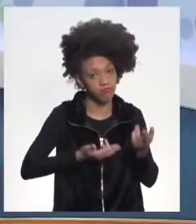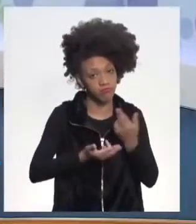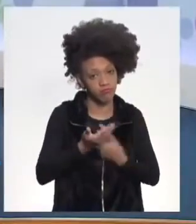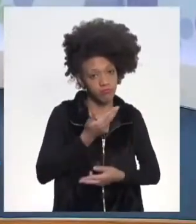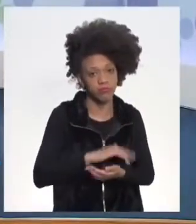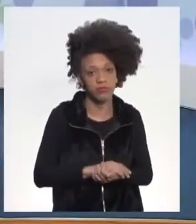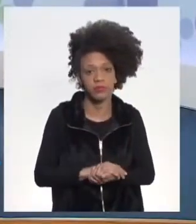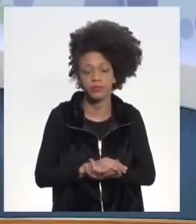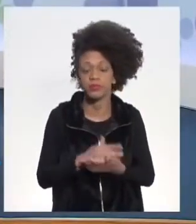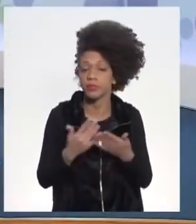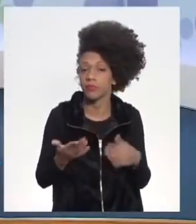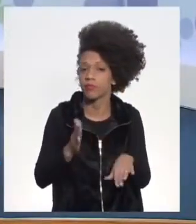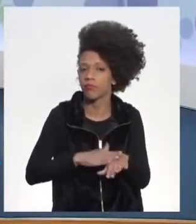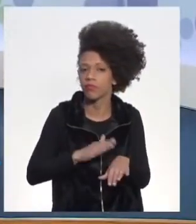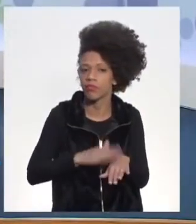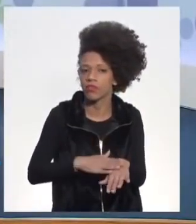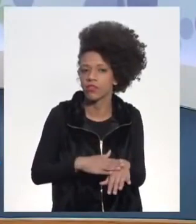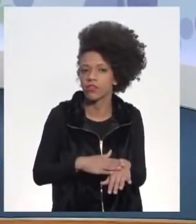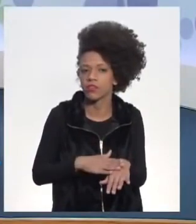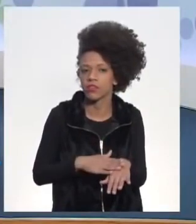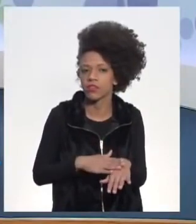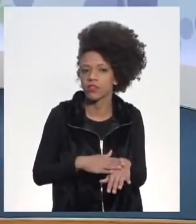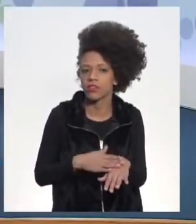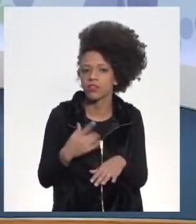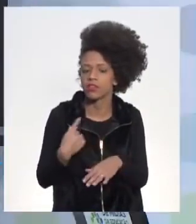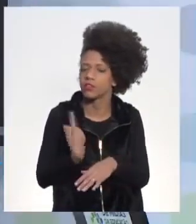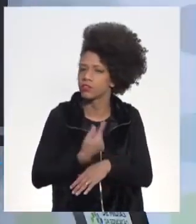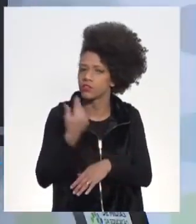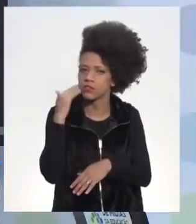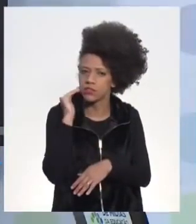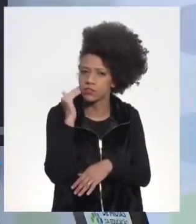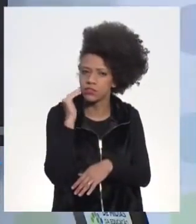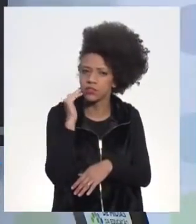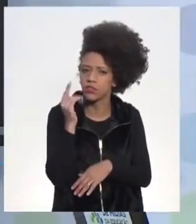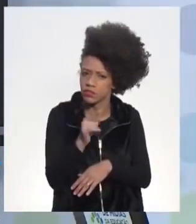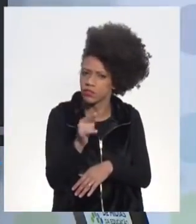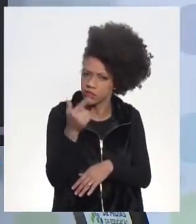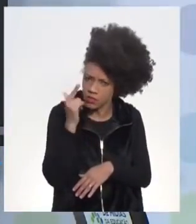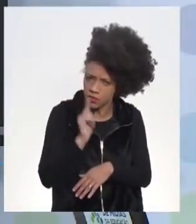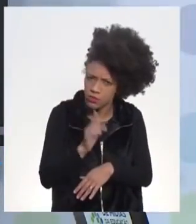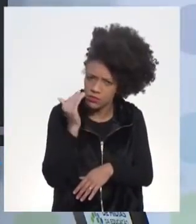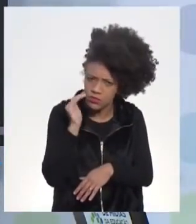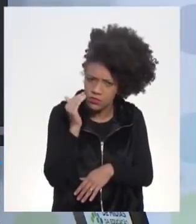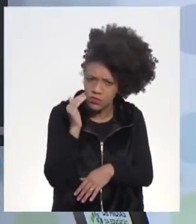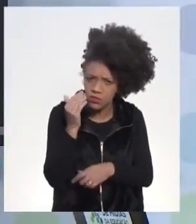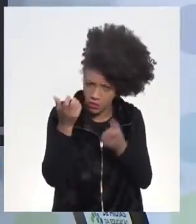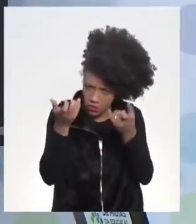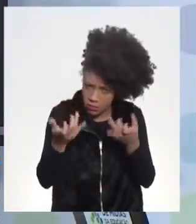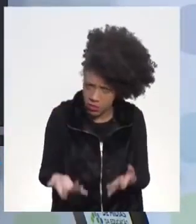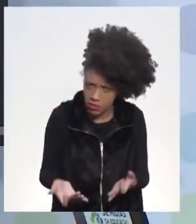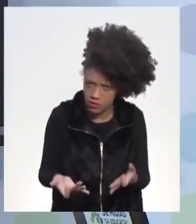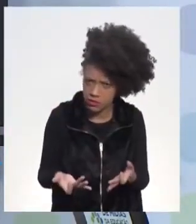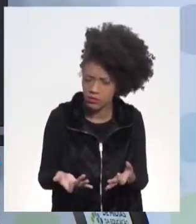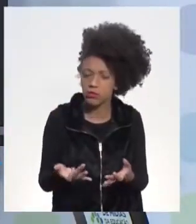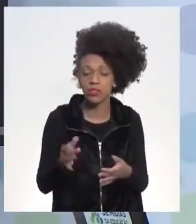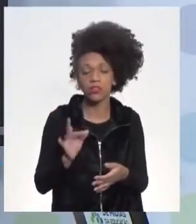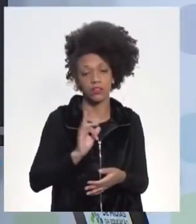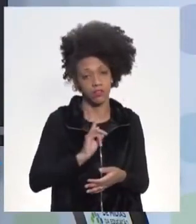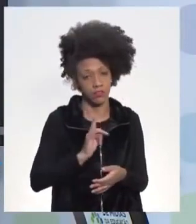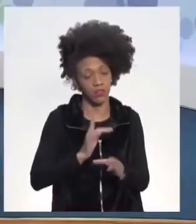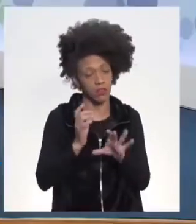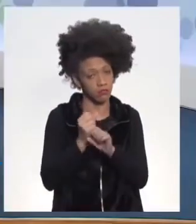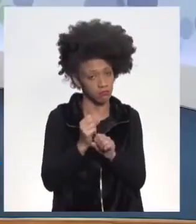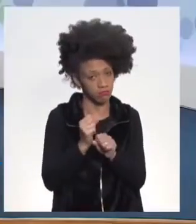respostas é o que fazem com que a gente compreenda que vocês entenderam um pouco dessa ideia, né, Jonas? De que existe um cálculo a